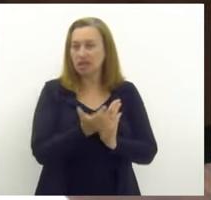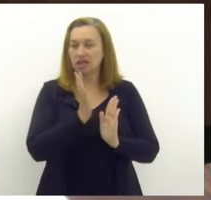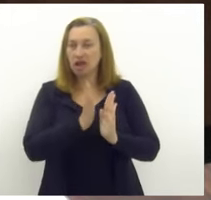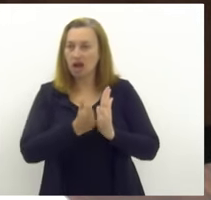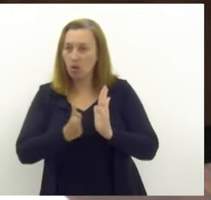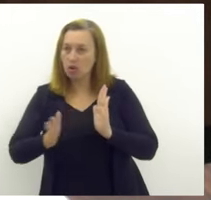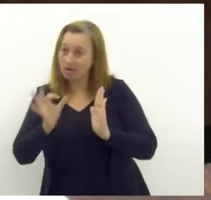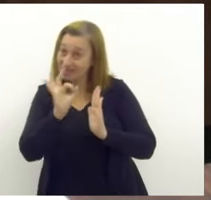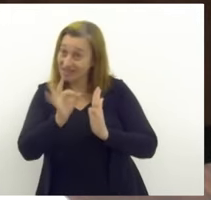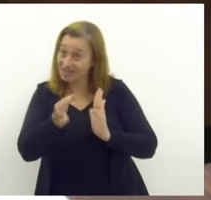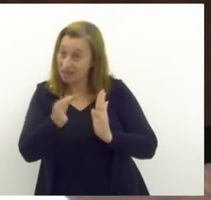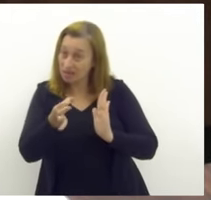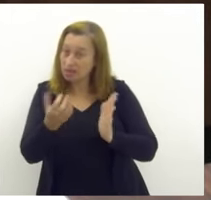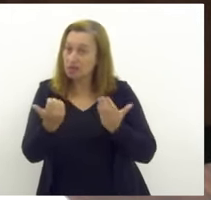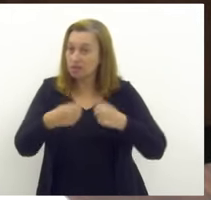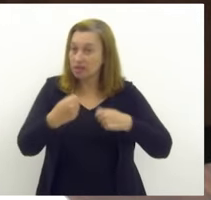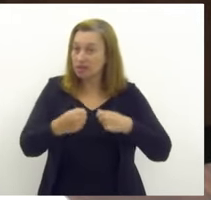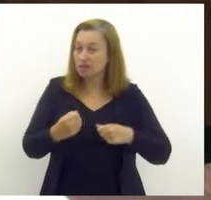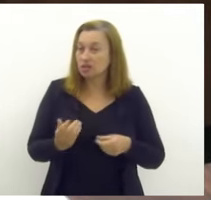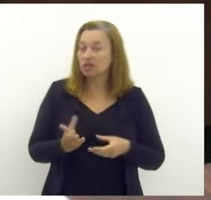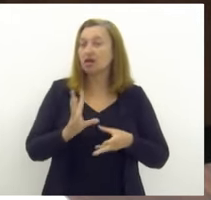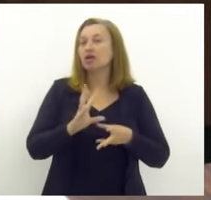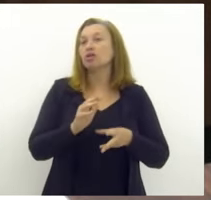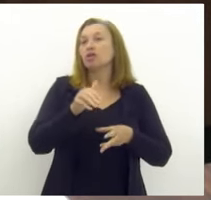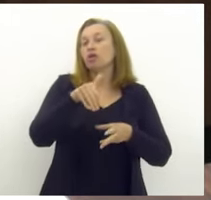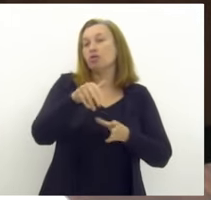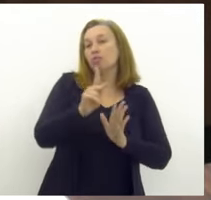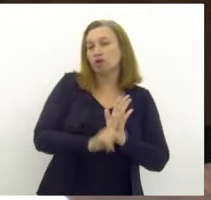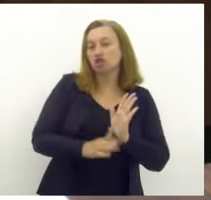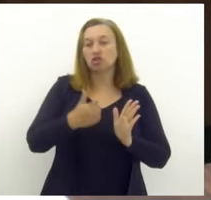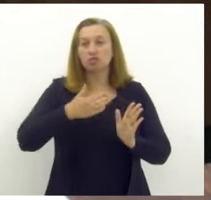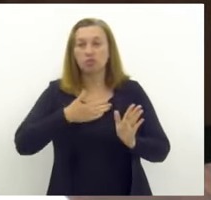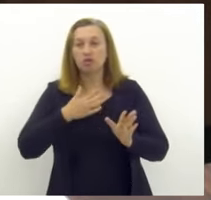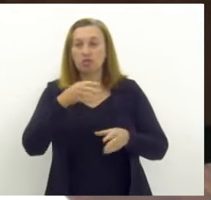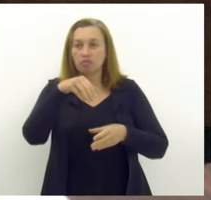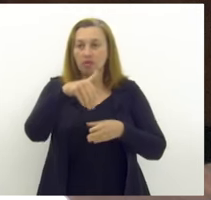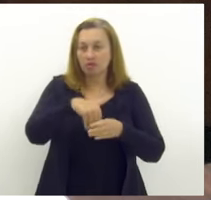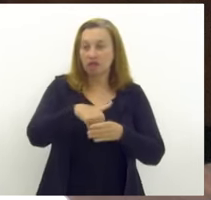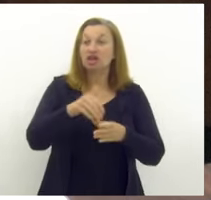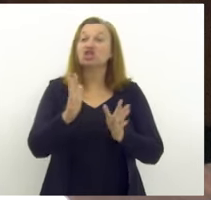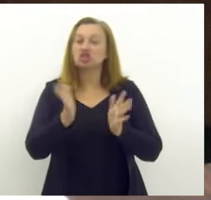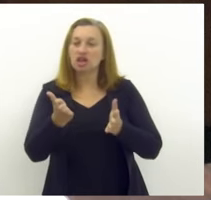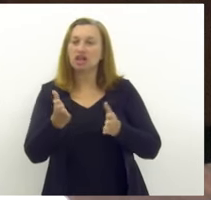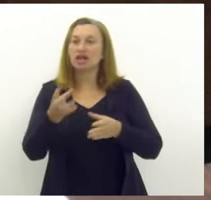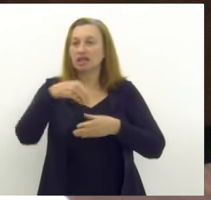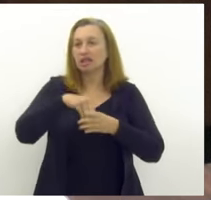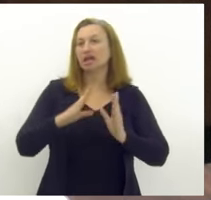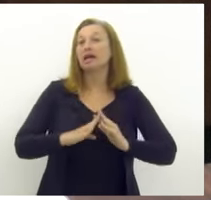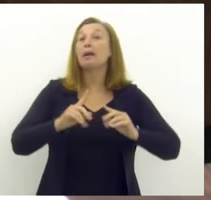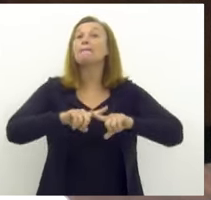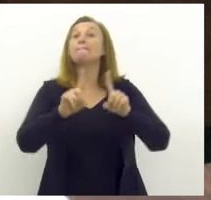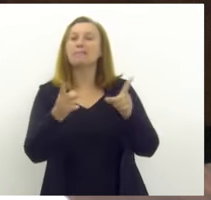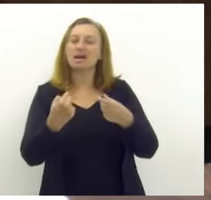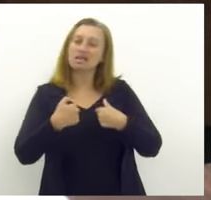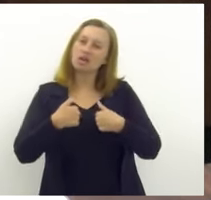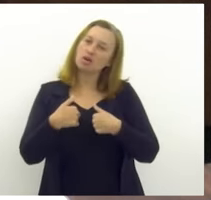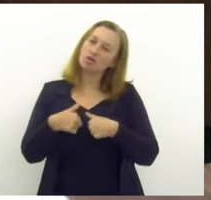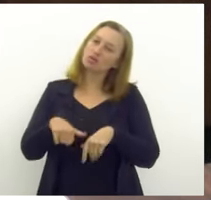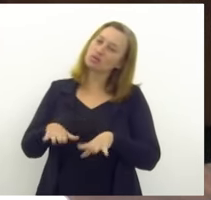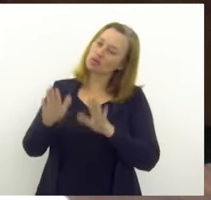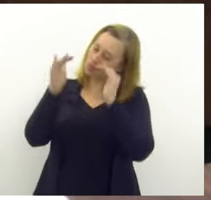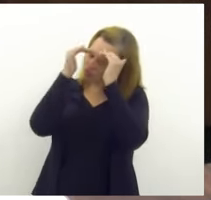cronológica teria que botar o meu projeto para votar que já estava tramitando nessa casa mas eu sou um cara